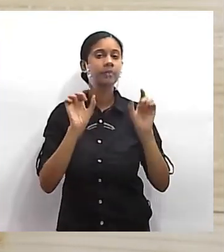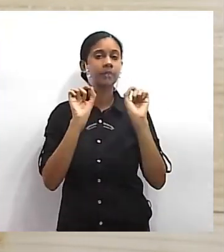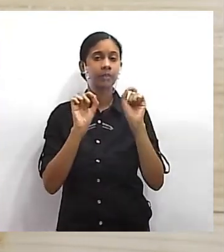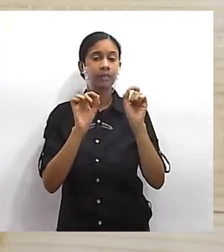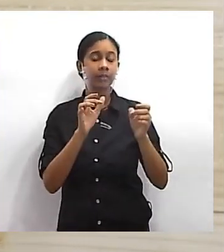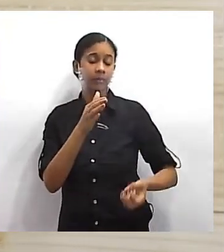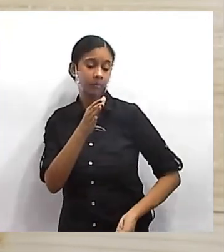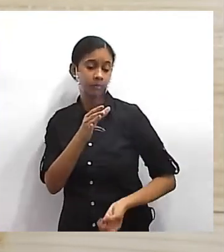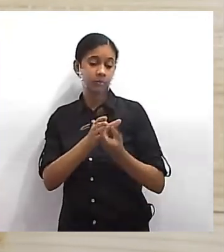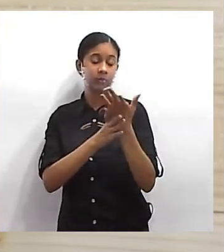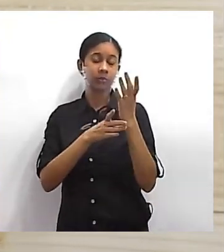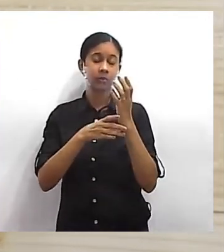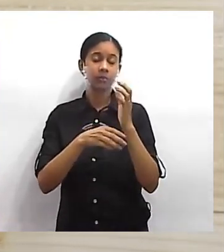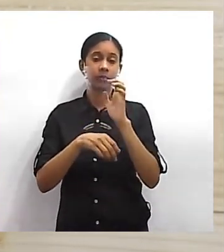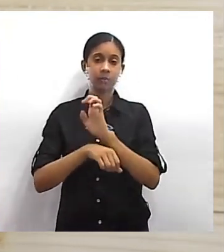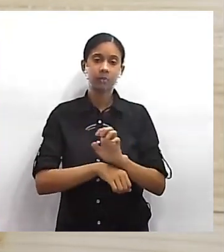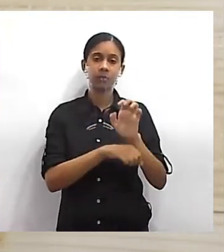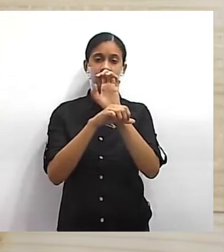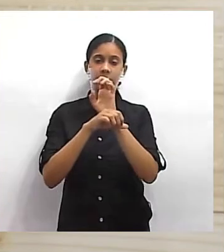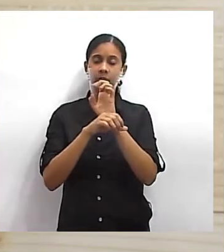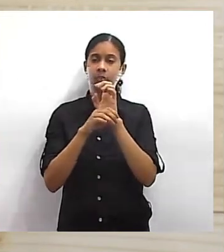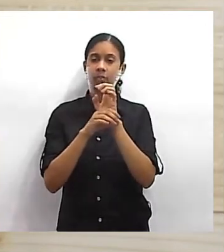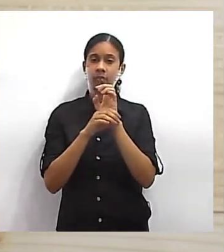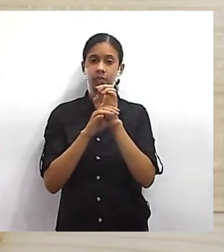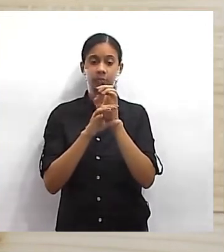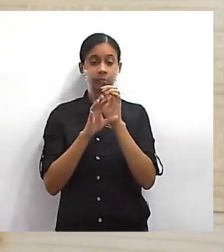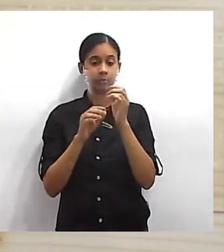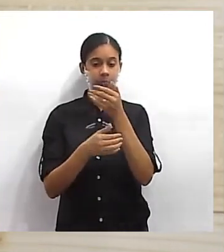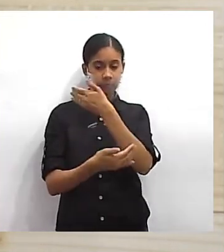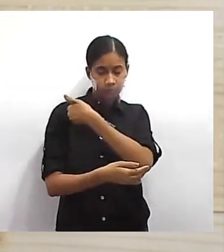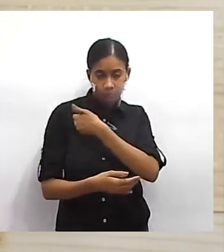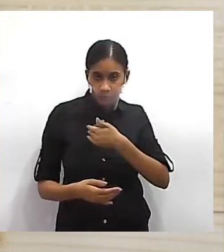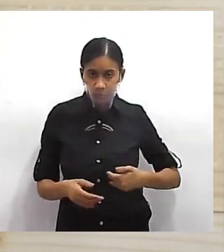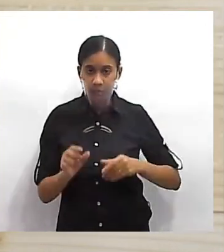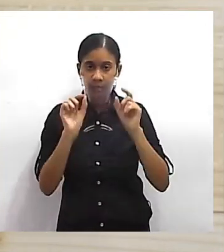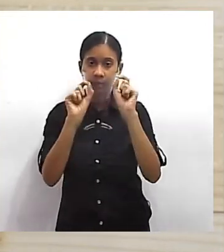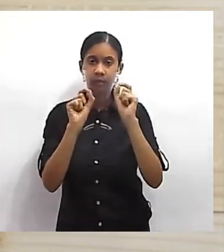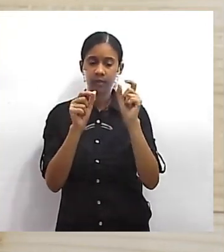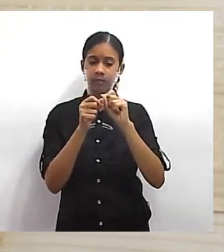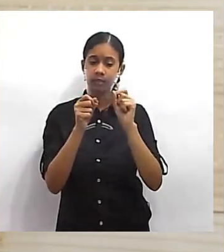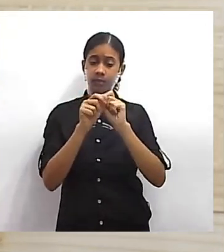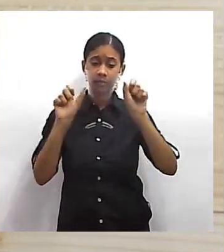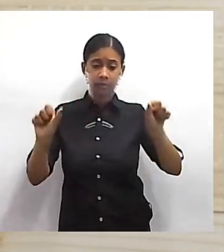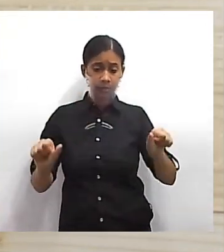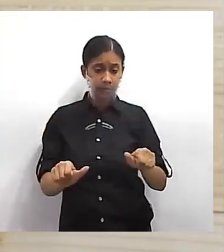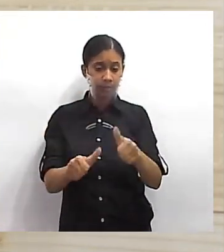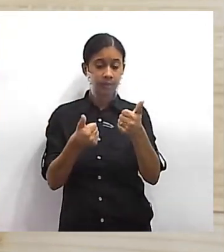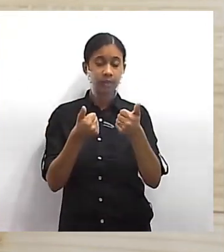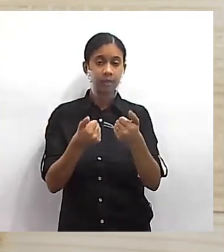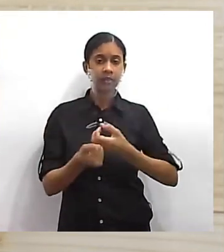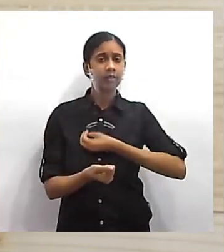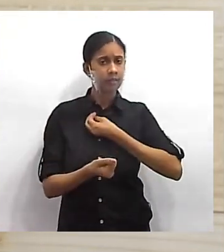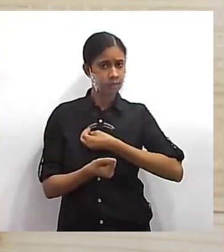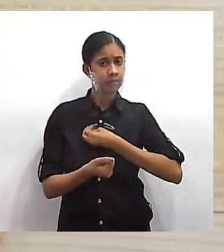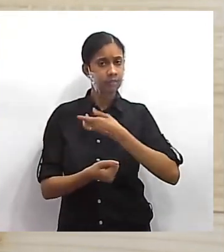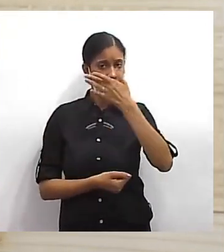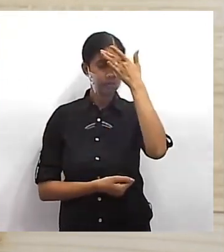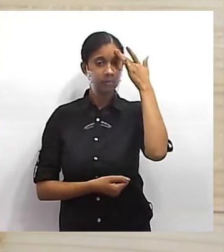criado, o Estado, no alvorecer da civilização humana, foi justamente para garantir o bem-estar social da sociedade, das pessoas.